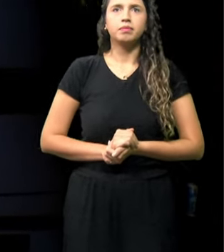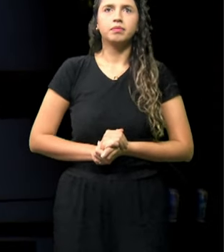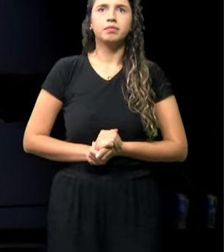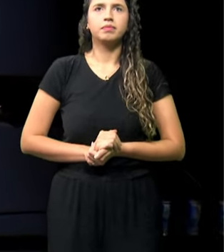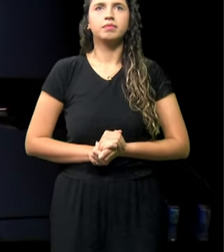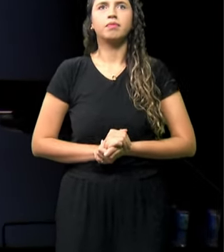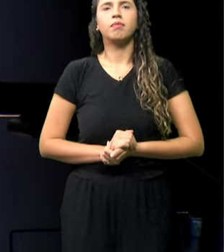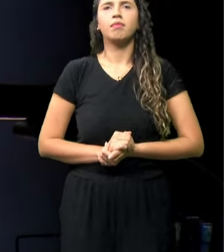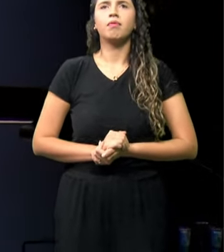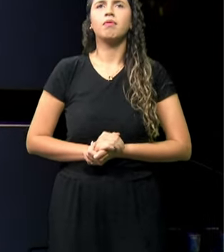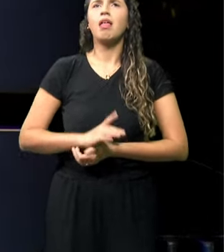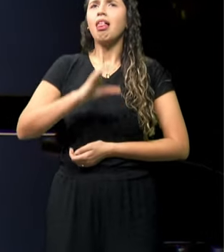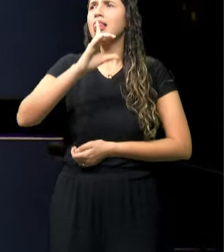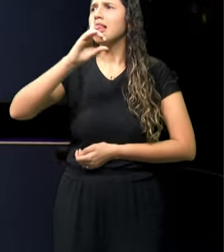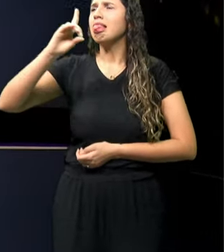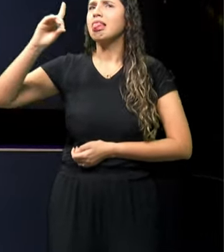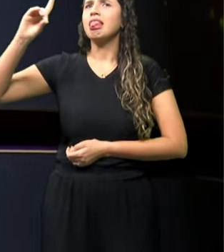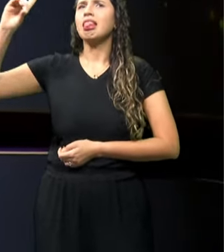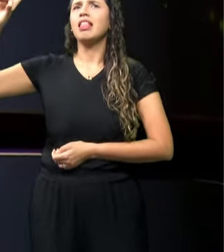Deus de Jacó,